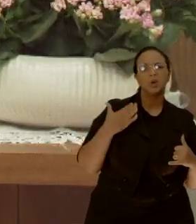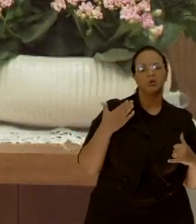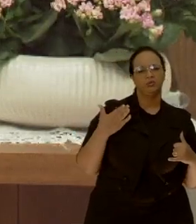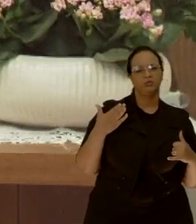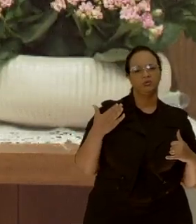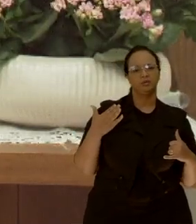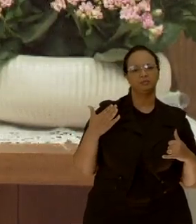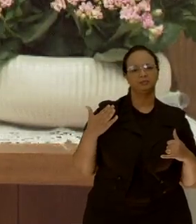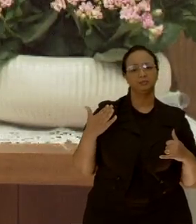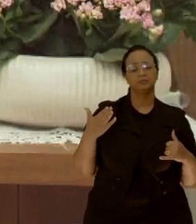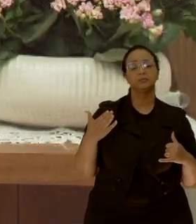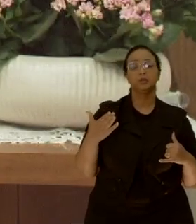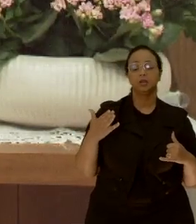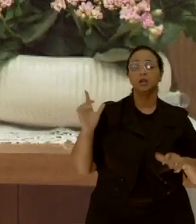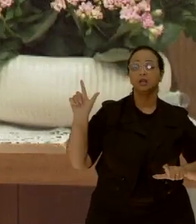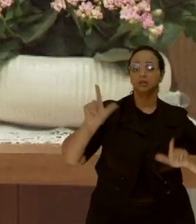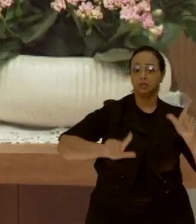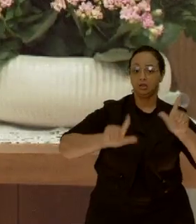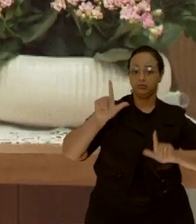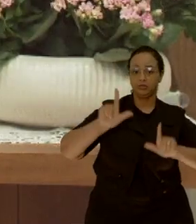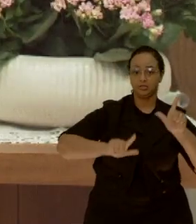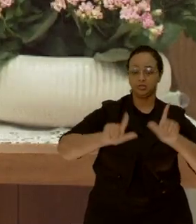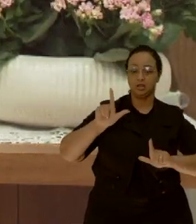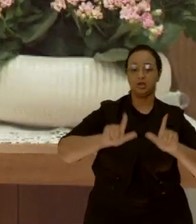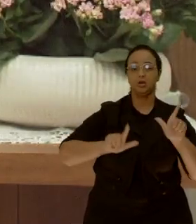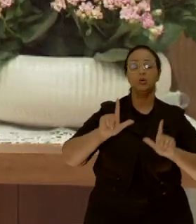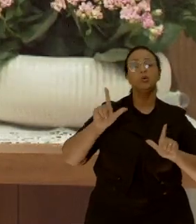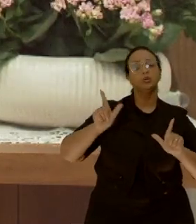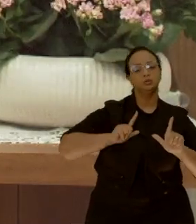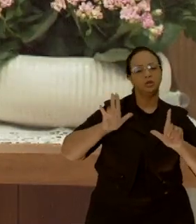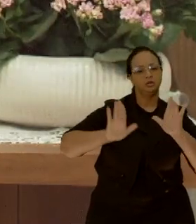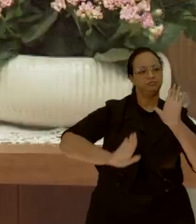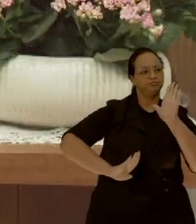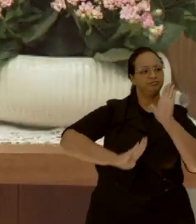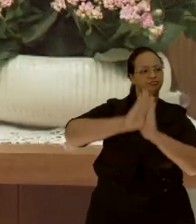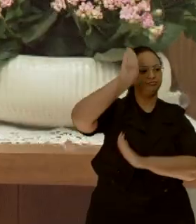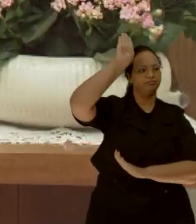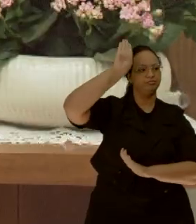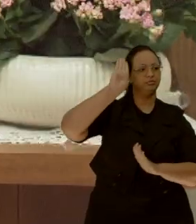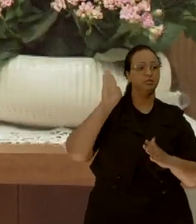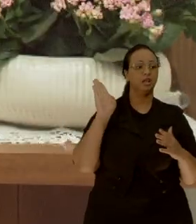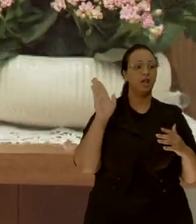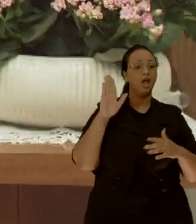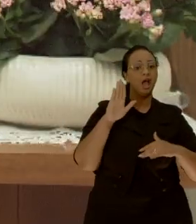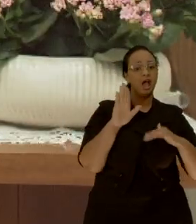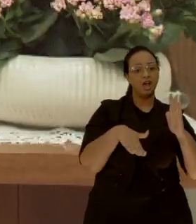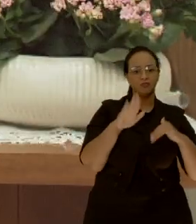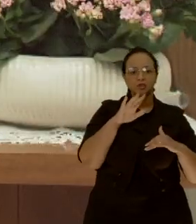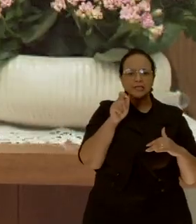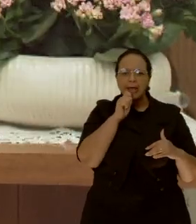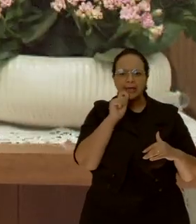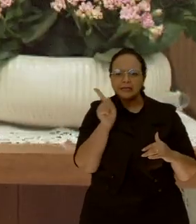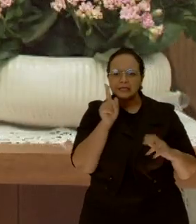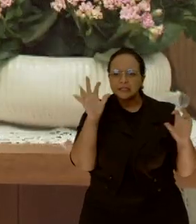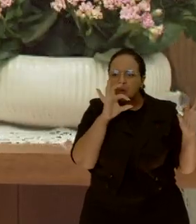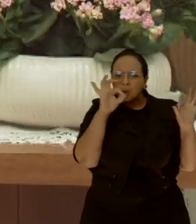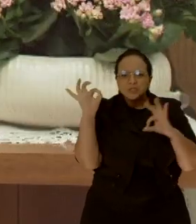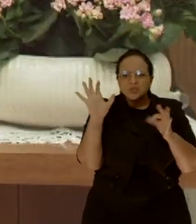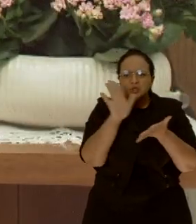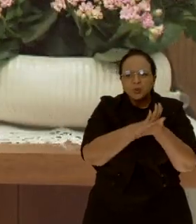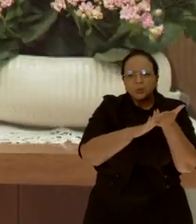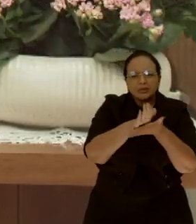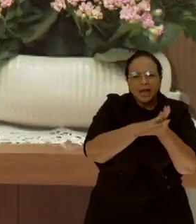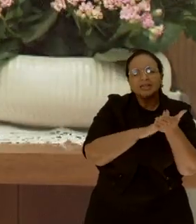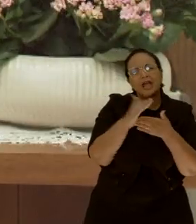A nossa televisão deu um salto, apesar de ter muita gente aqui que não ligou ainda, porque e a